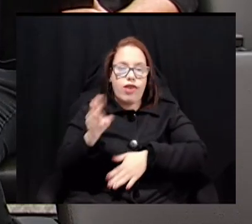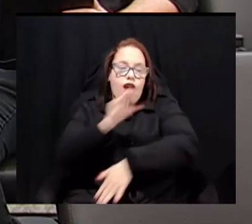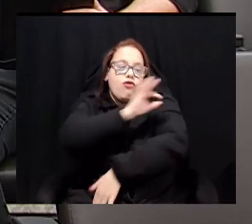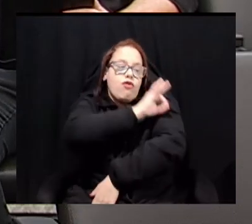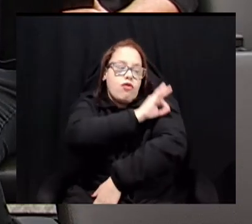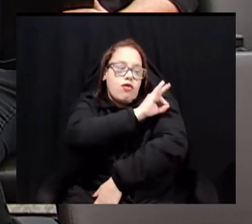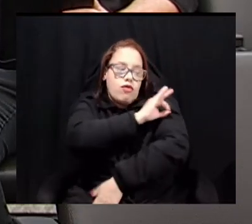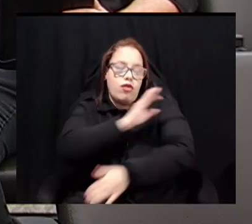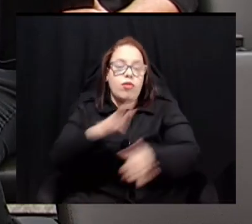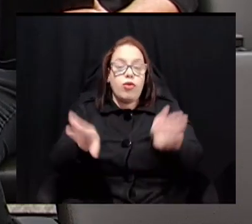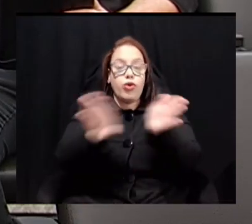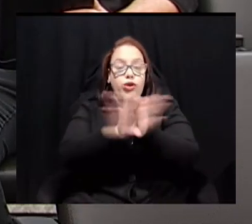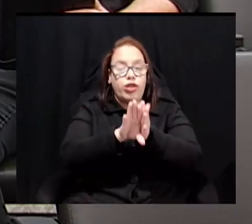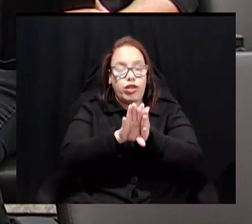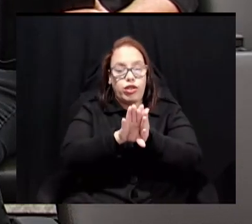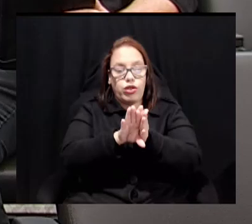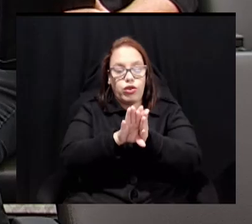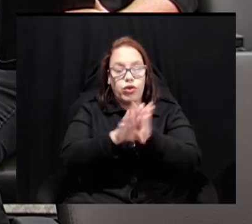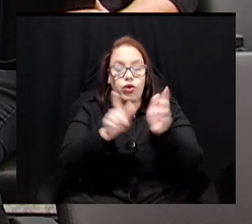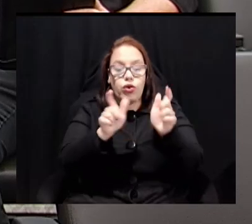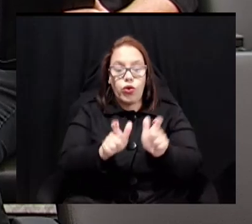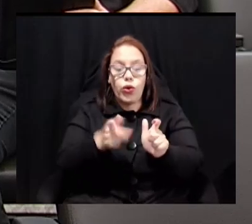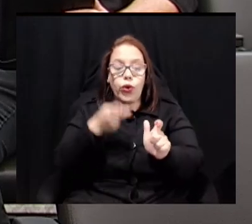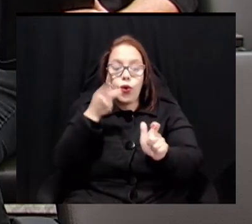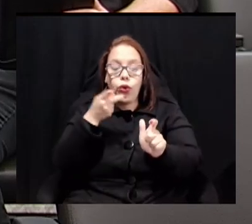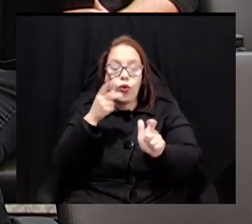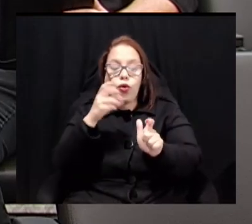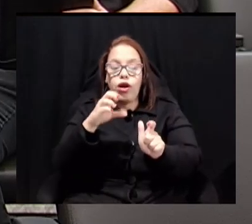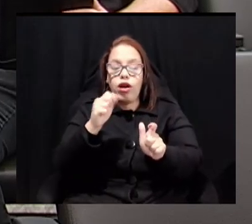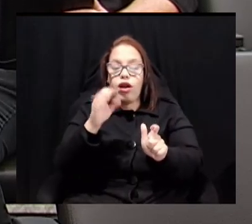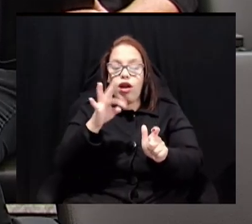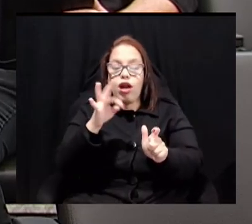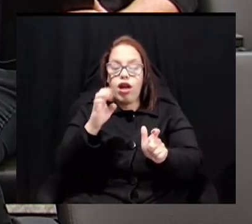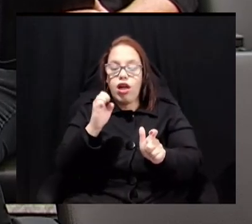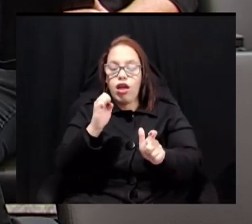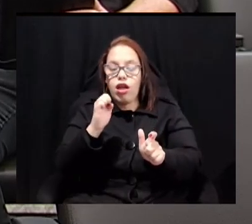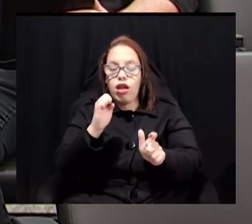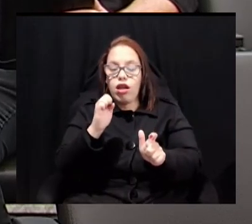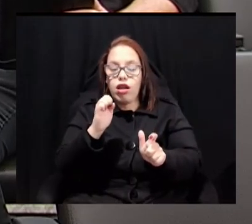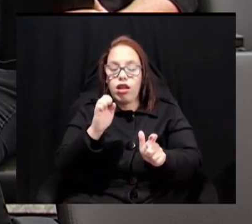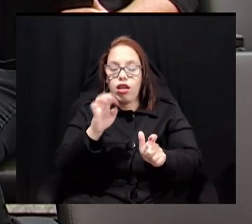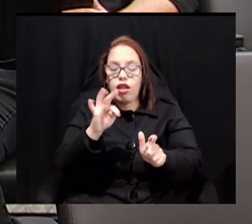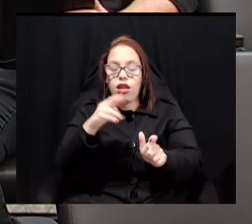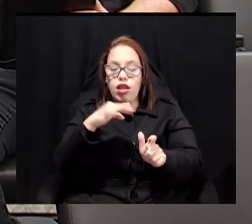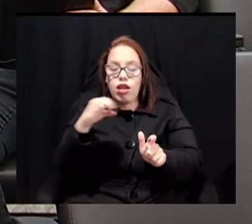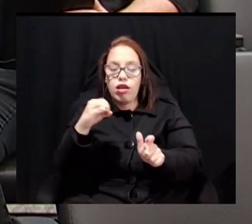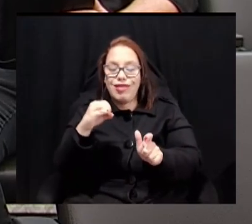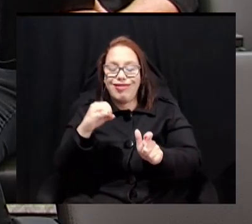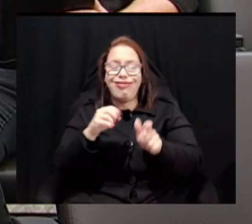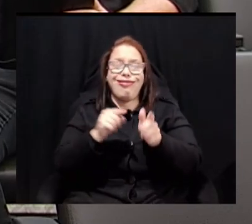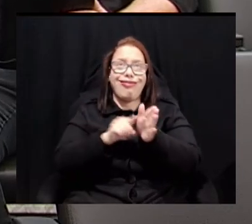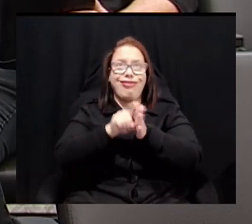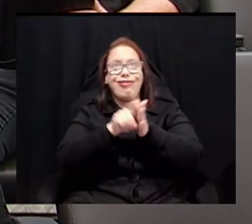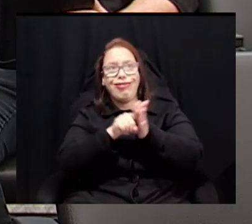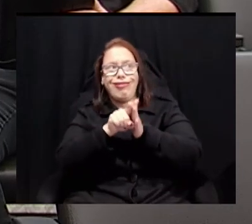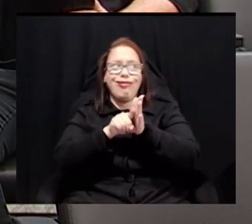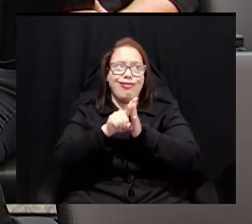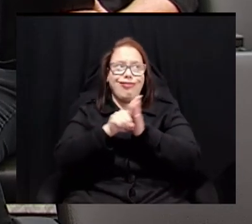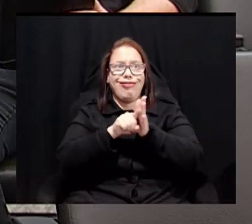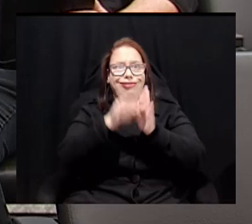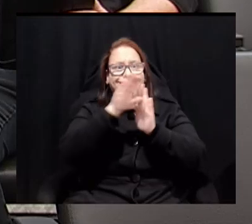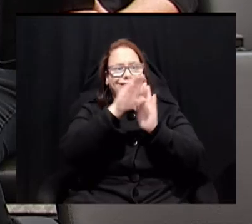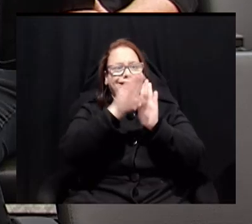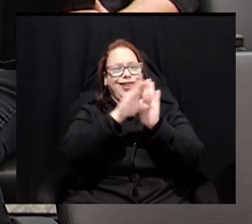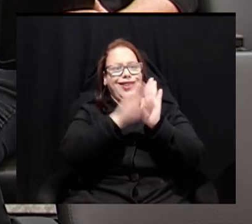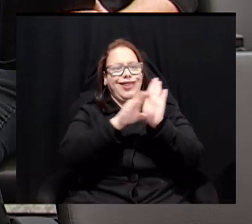chegar no ambiente onde fala do catatreco, não é tão simples, são vários passos que você tem que seguir no site da prefeitura. E